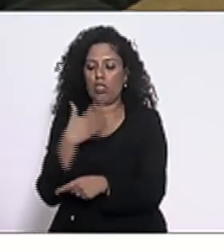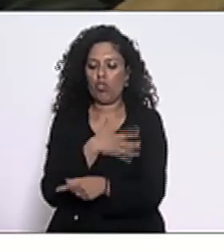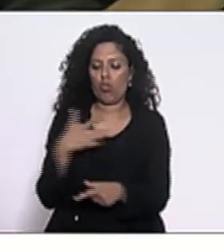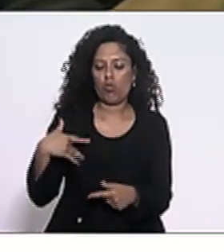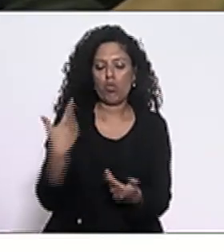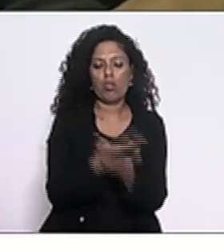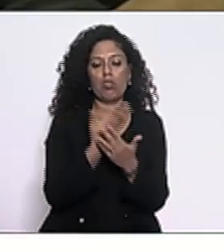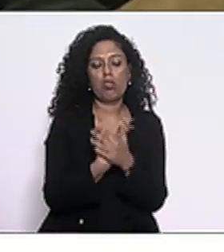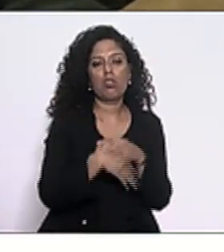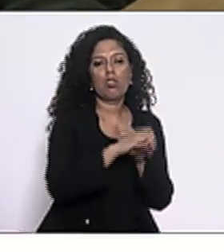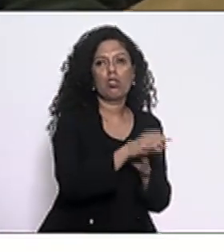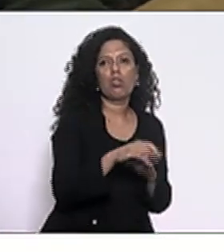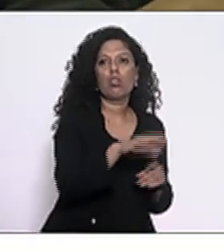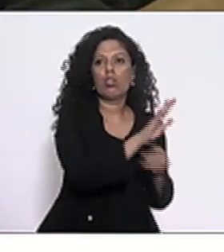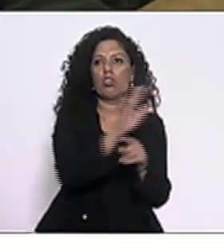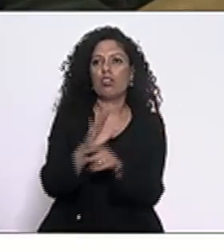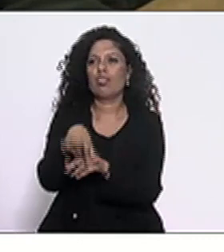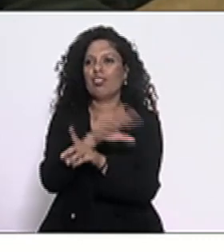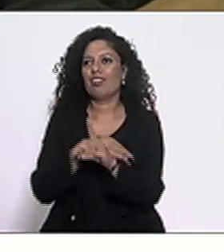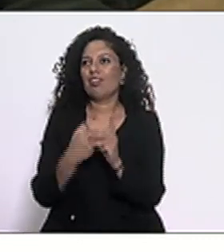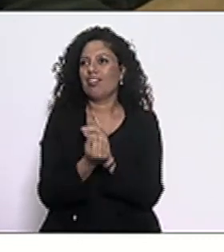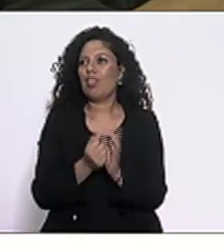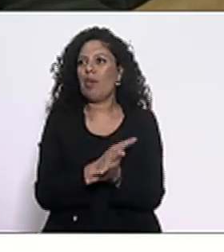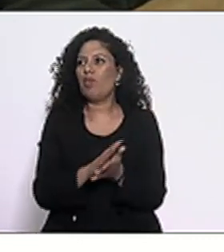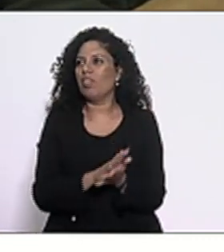que é beneficiada. É como